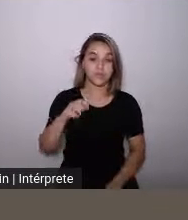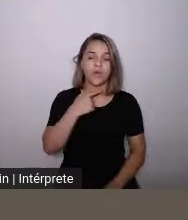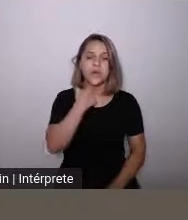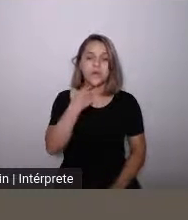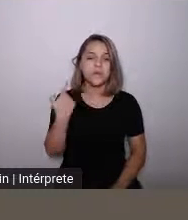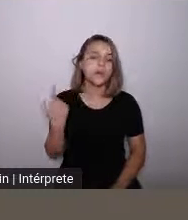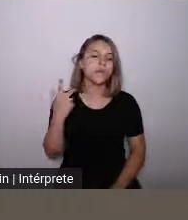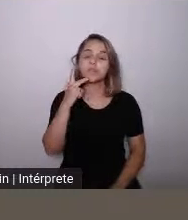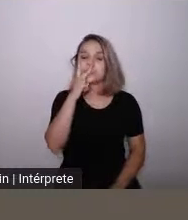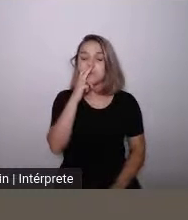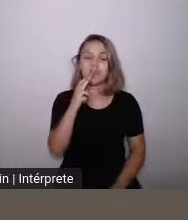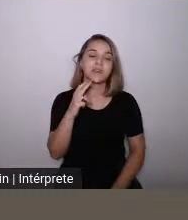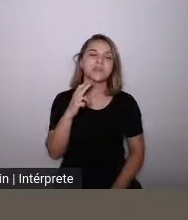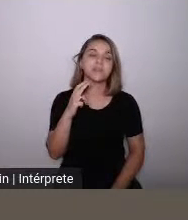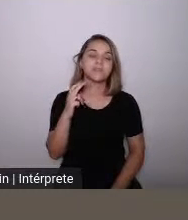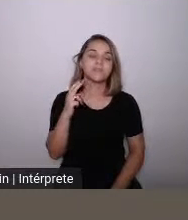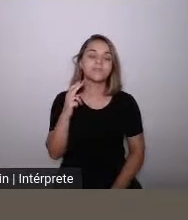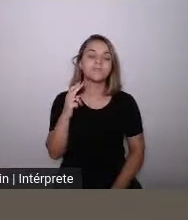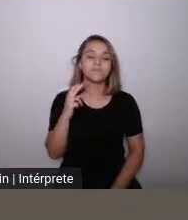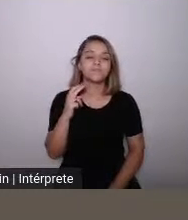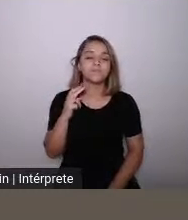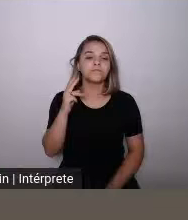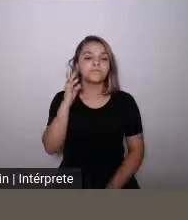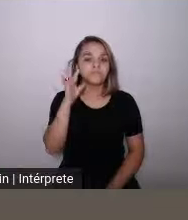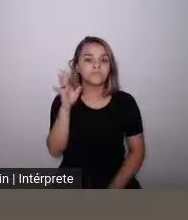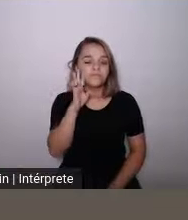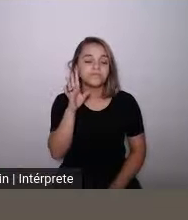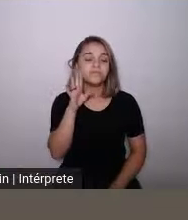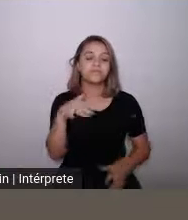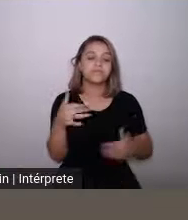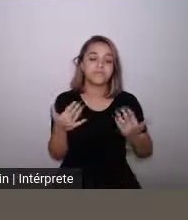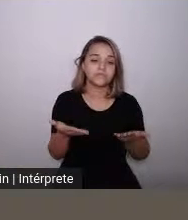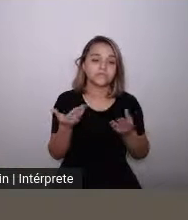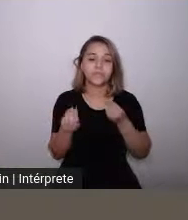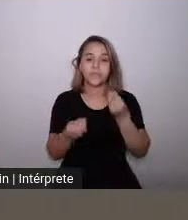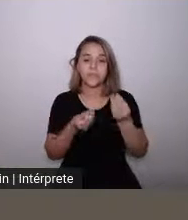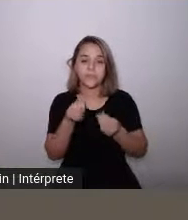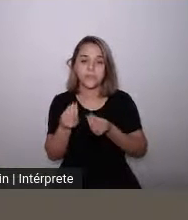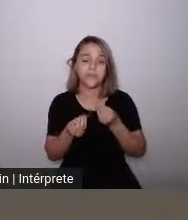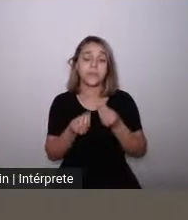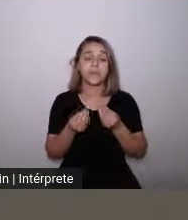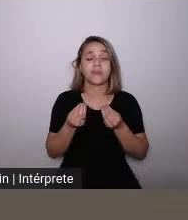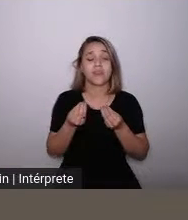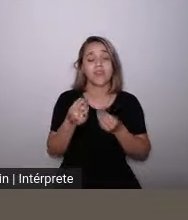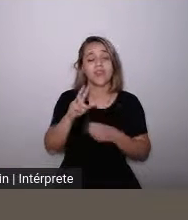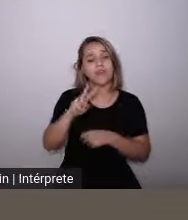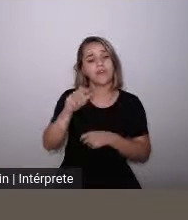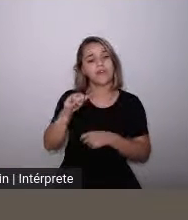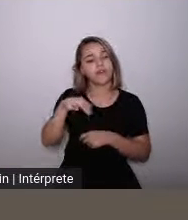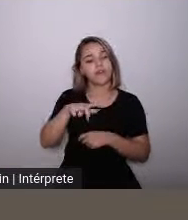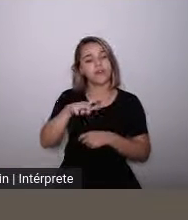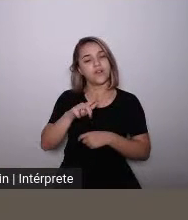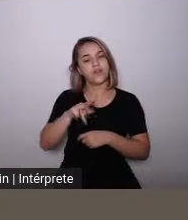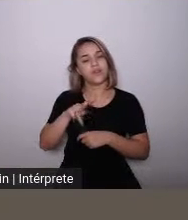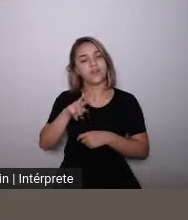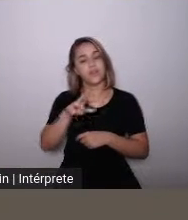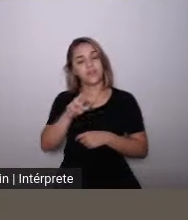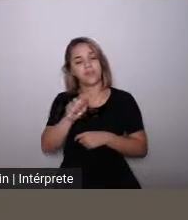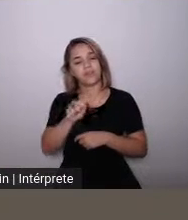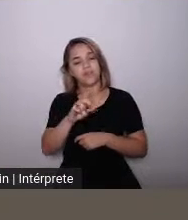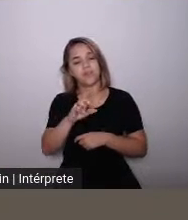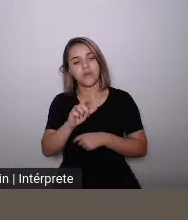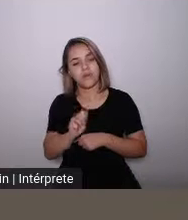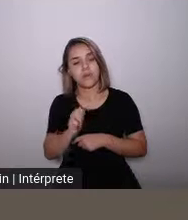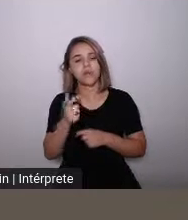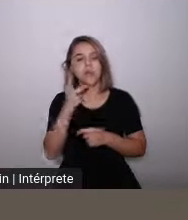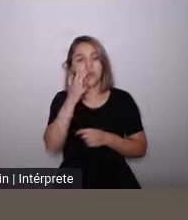sentido agônico que subjaz ao decadentismo à beira da explosão vanguardista deve ser entendido mais como patético do que